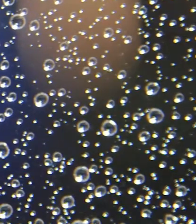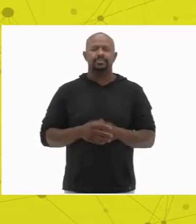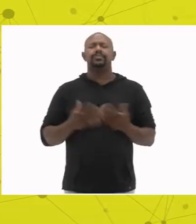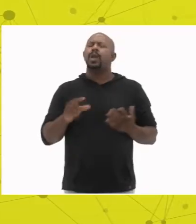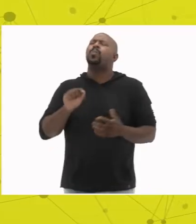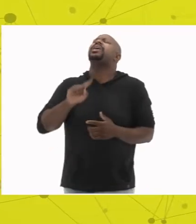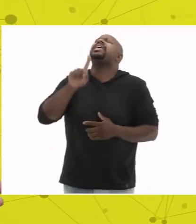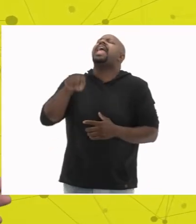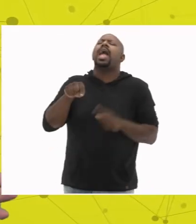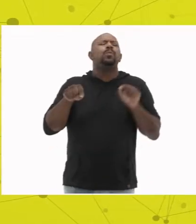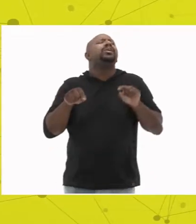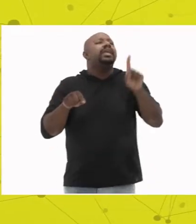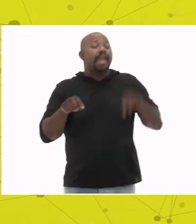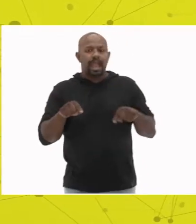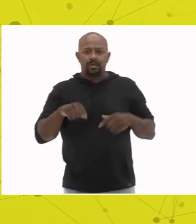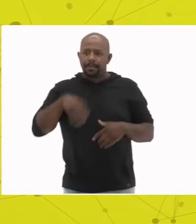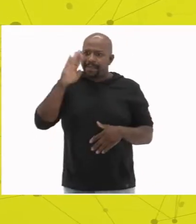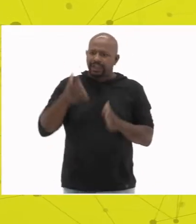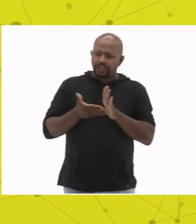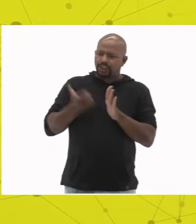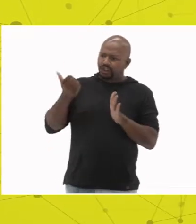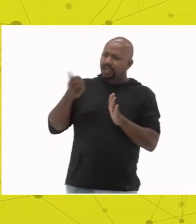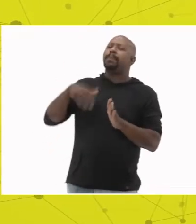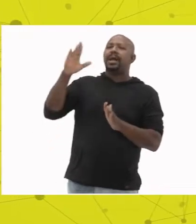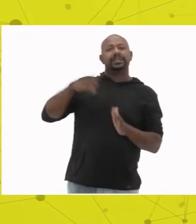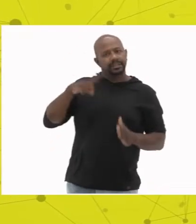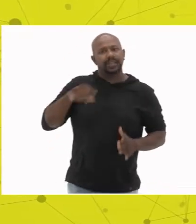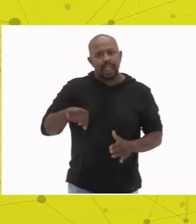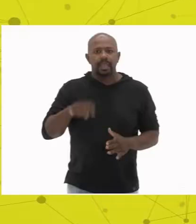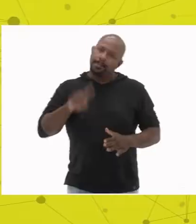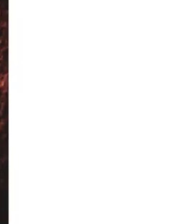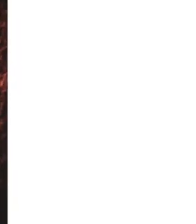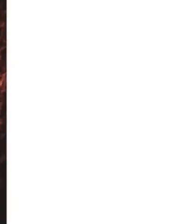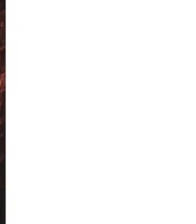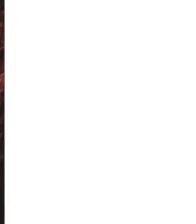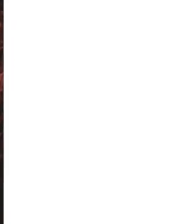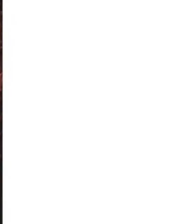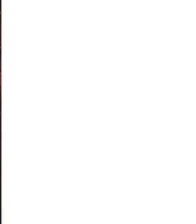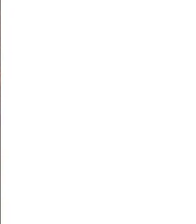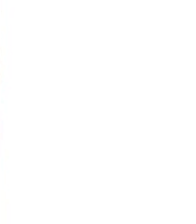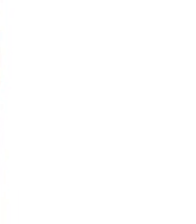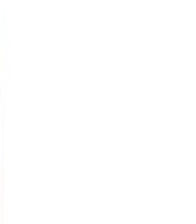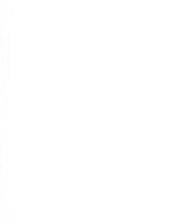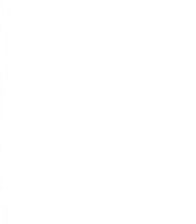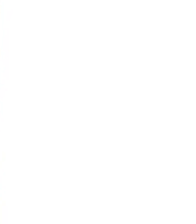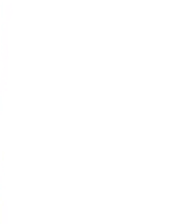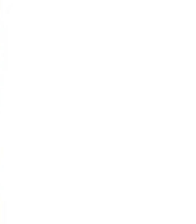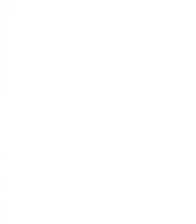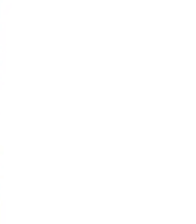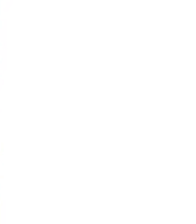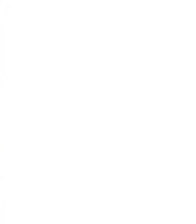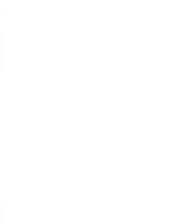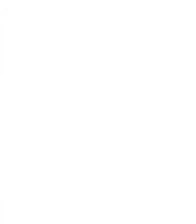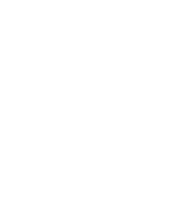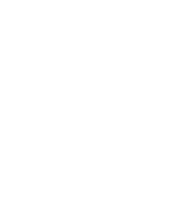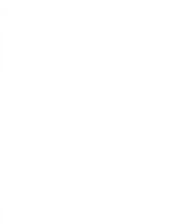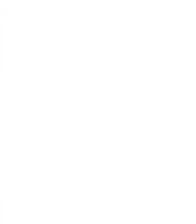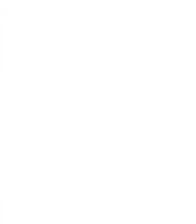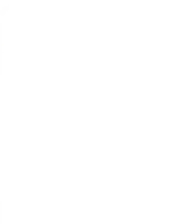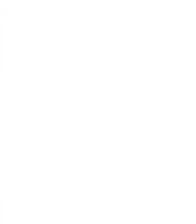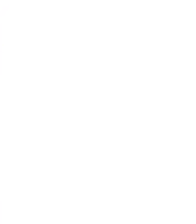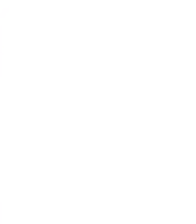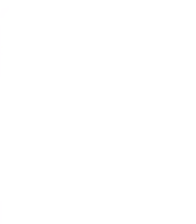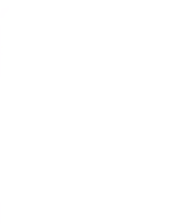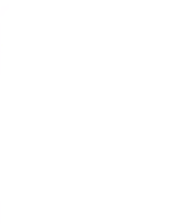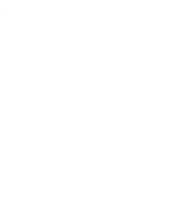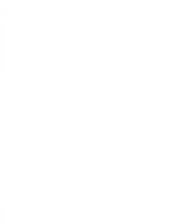e branca. E o que é o que é? Quanto mais se tira, mais se tem. O buraco. De baixo para cima, um buraco circular com paredes